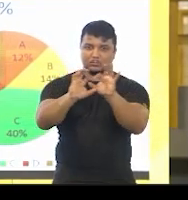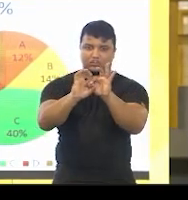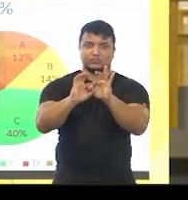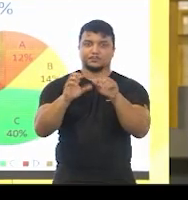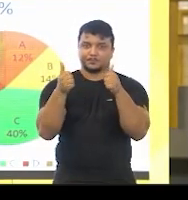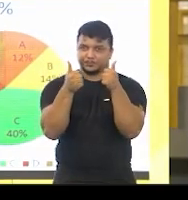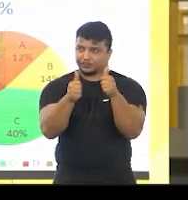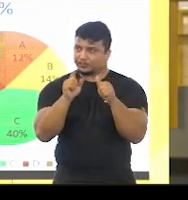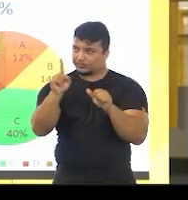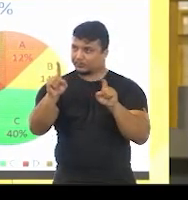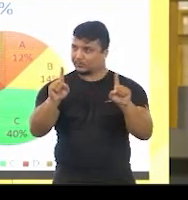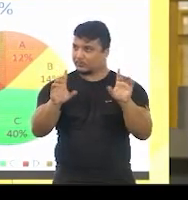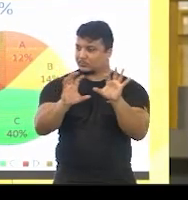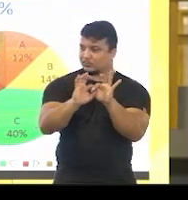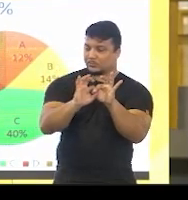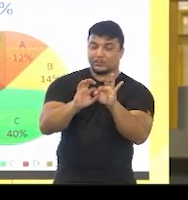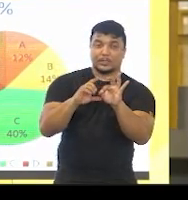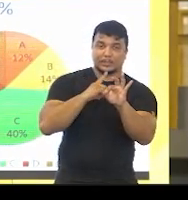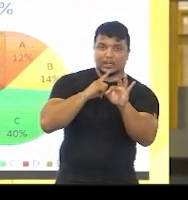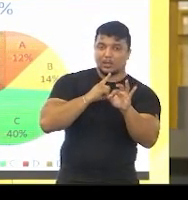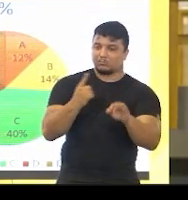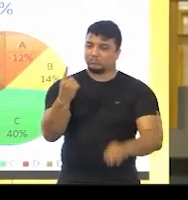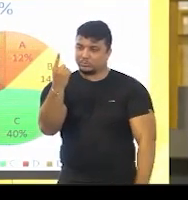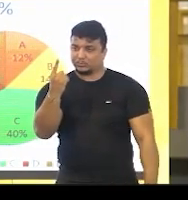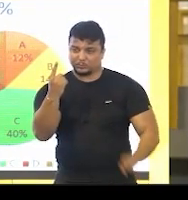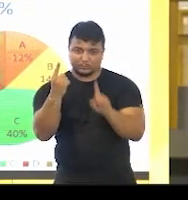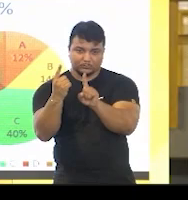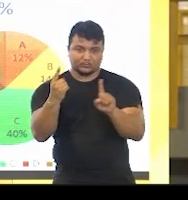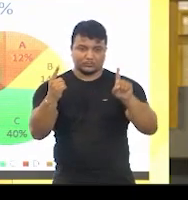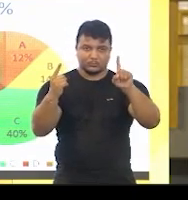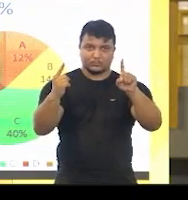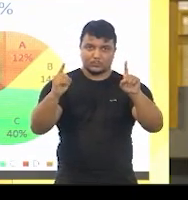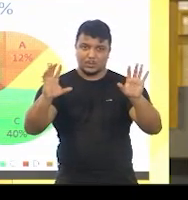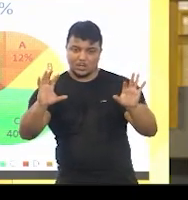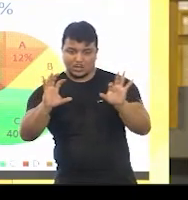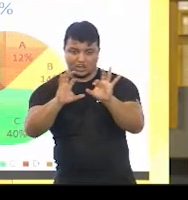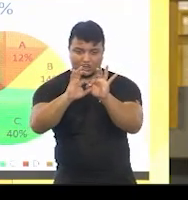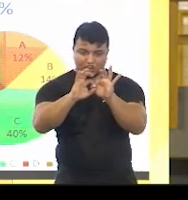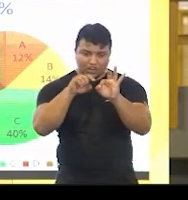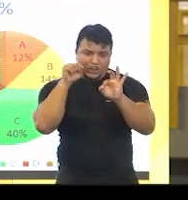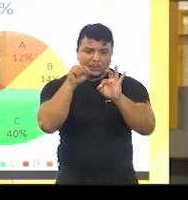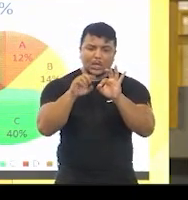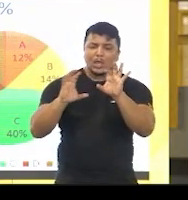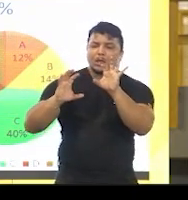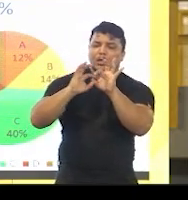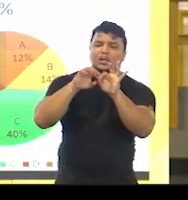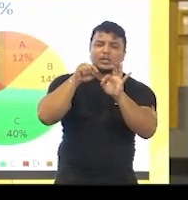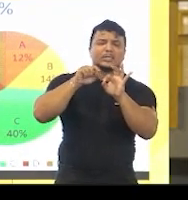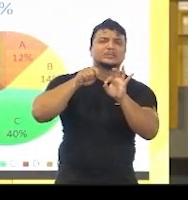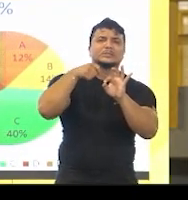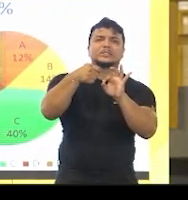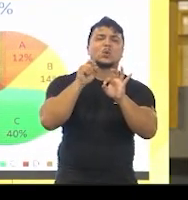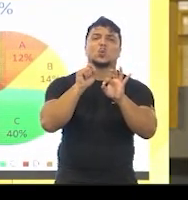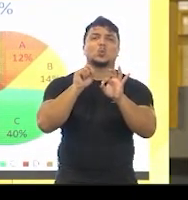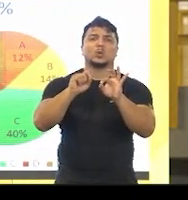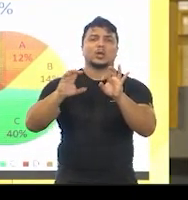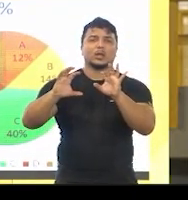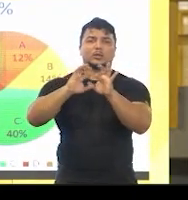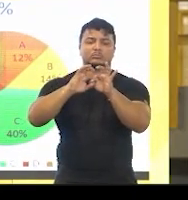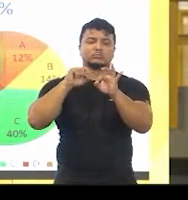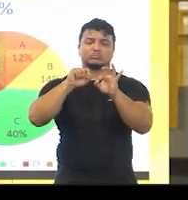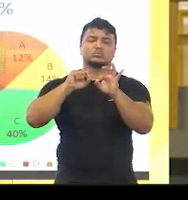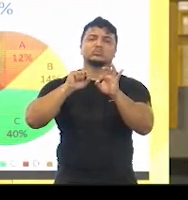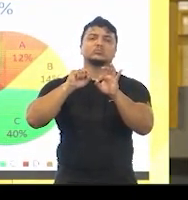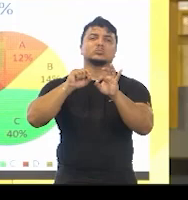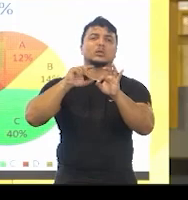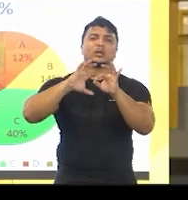dois fenômenos. Então você tem um fenômeno A, você tem um fenômeno B, e você tem uma ponte entre eles, esses